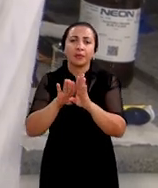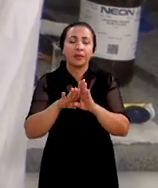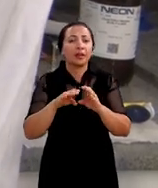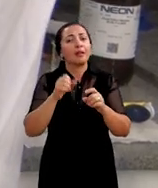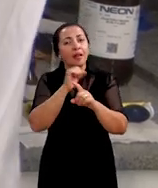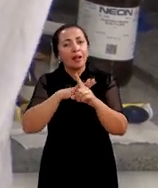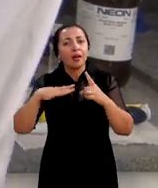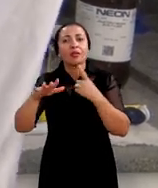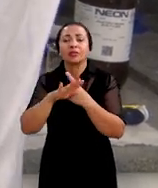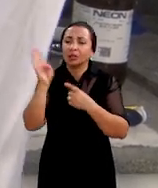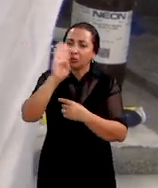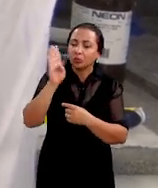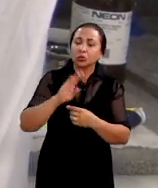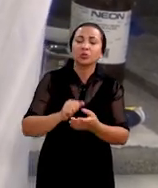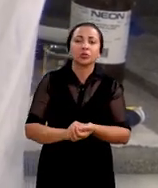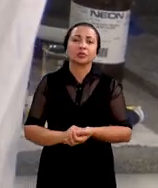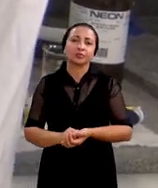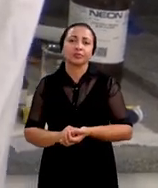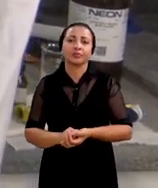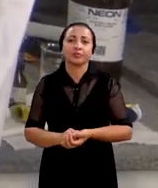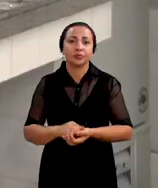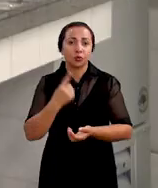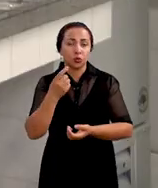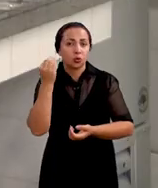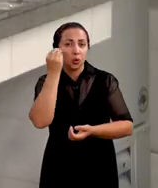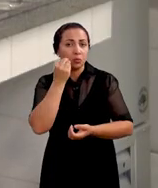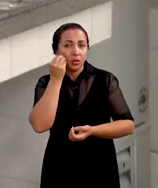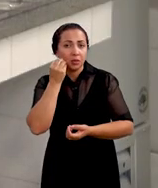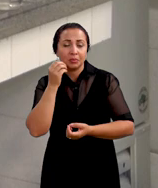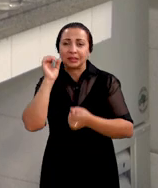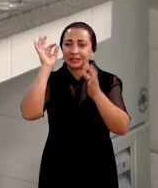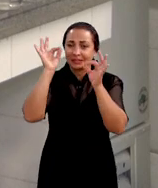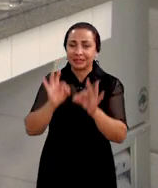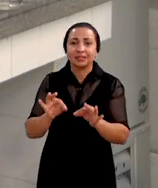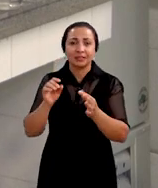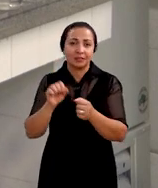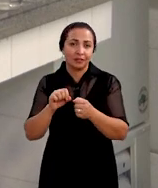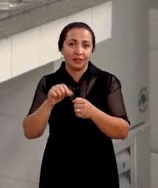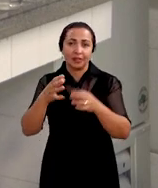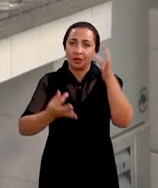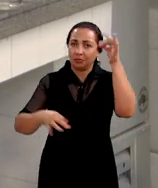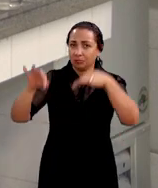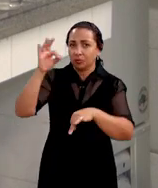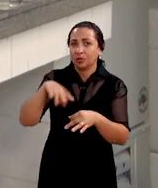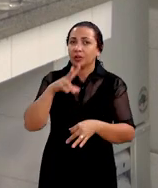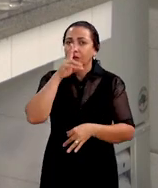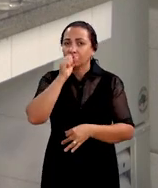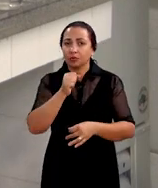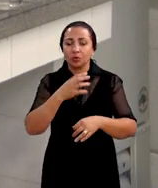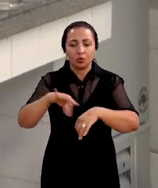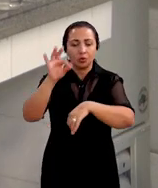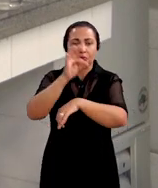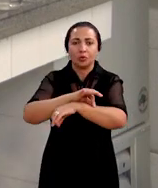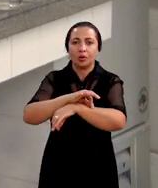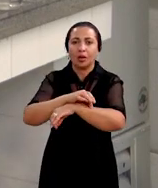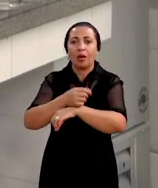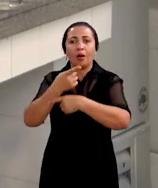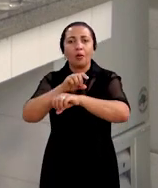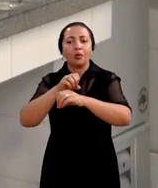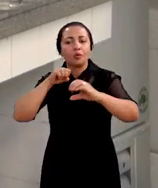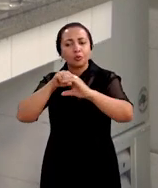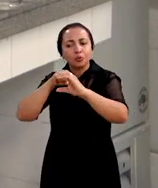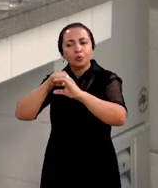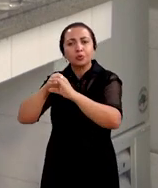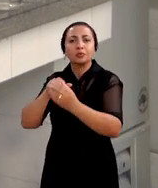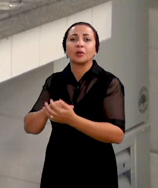também ecologia, né, e biologia desses vetores. E um dos experimentos específicos que a gente faz aqui no laboratório é a resistência de mosquitos